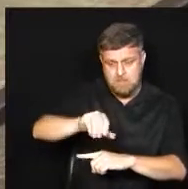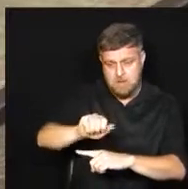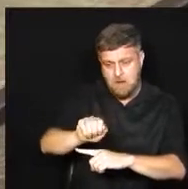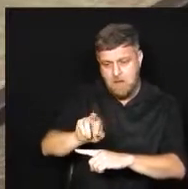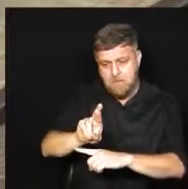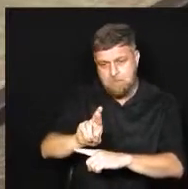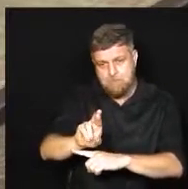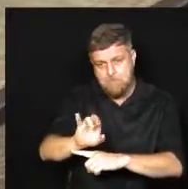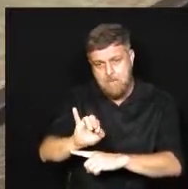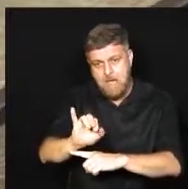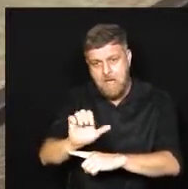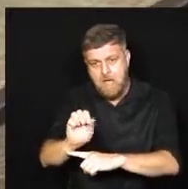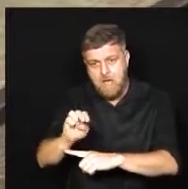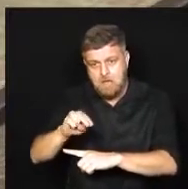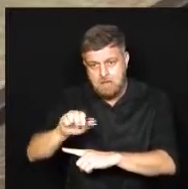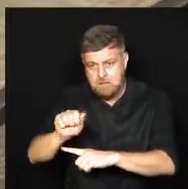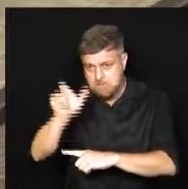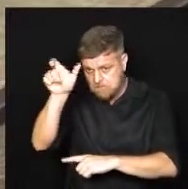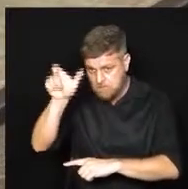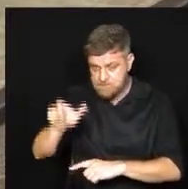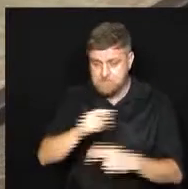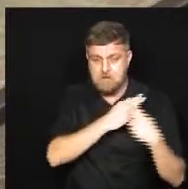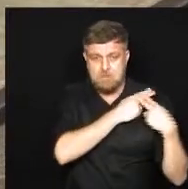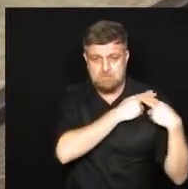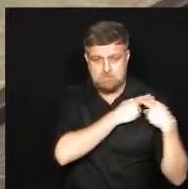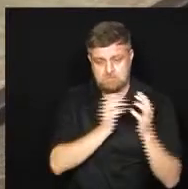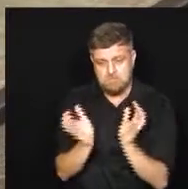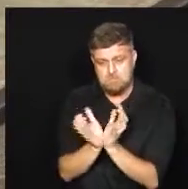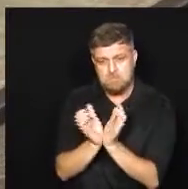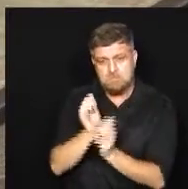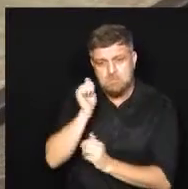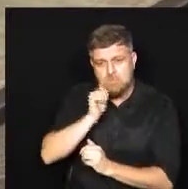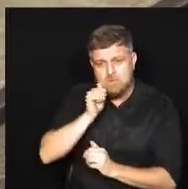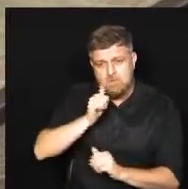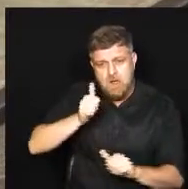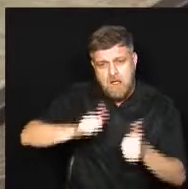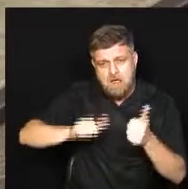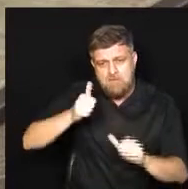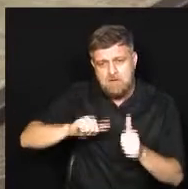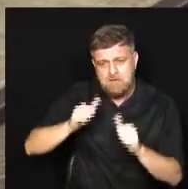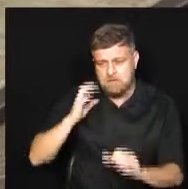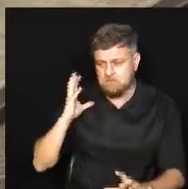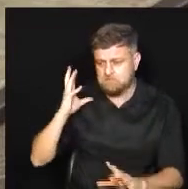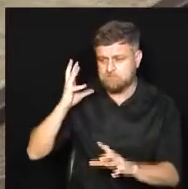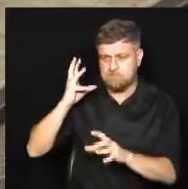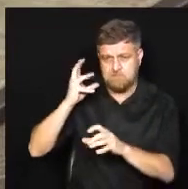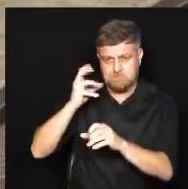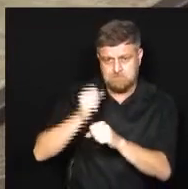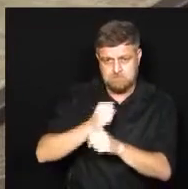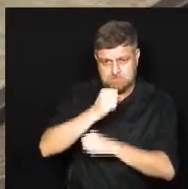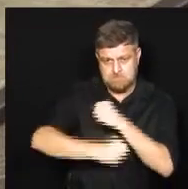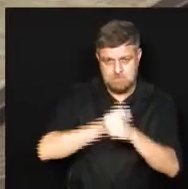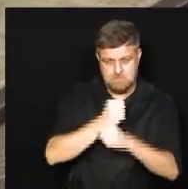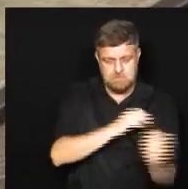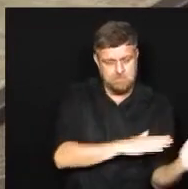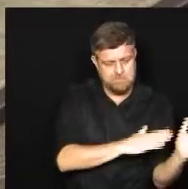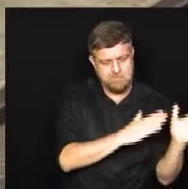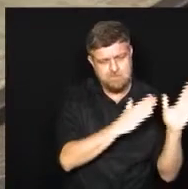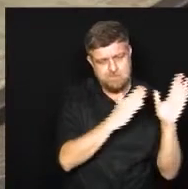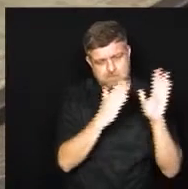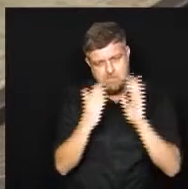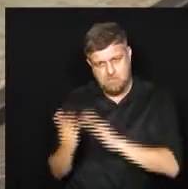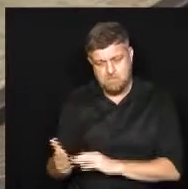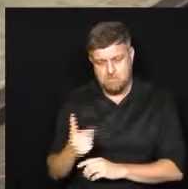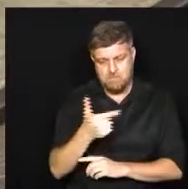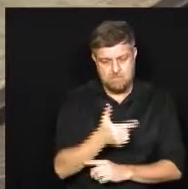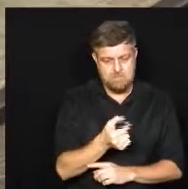da Comissão Permanente da Mulher e vai fazer um balanço a respeito do trabalho dessa comissão ao longo do ano de 2020.